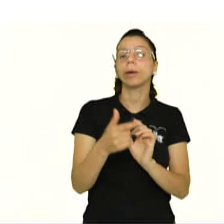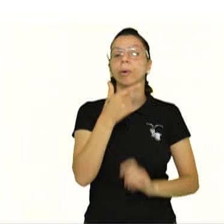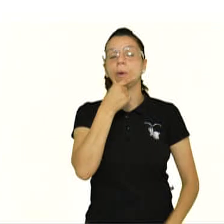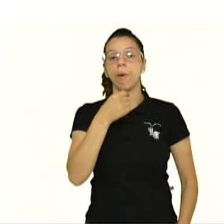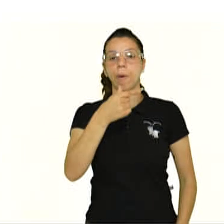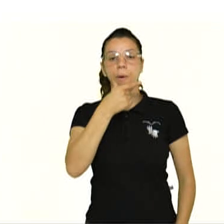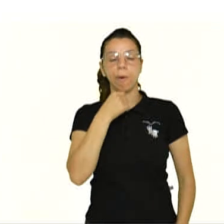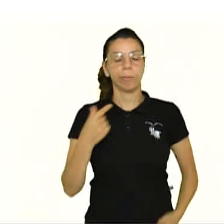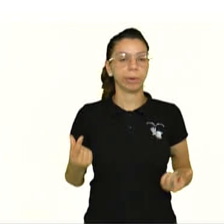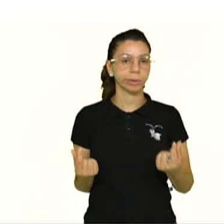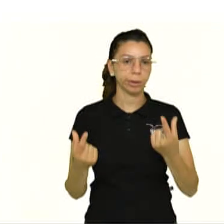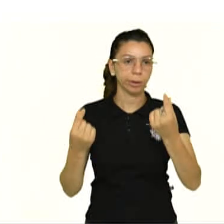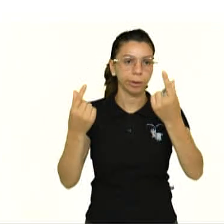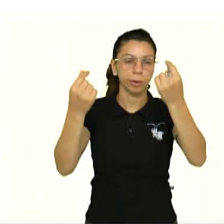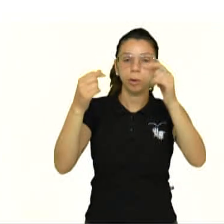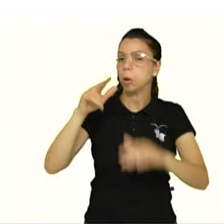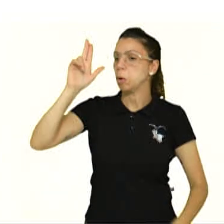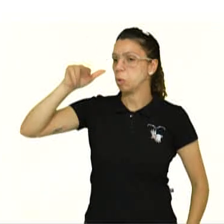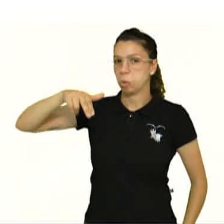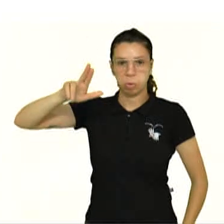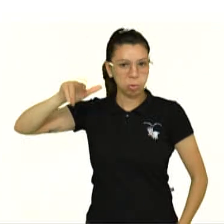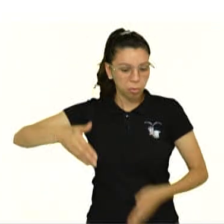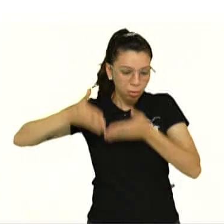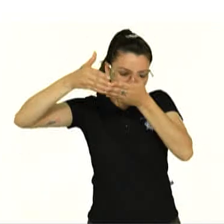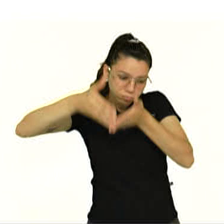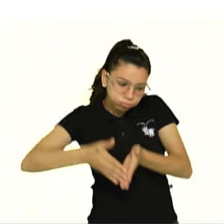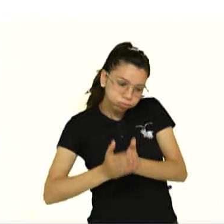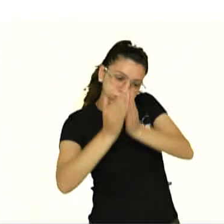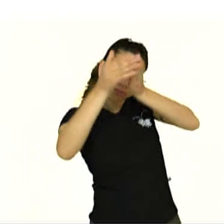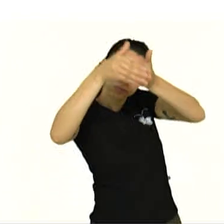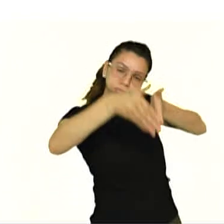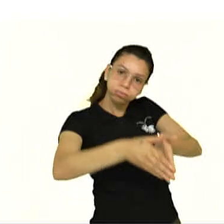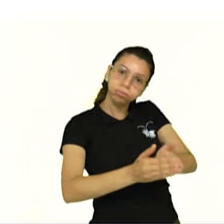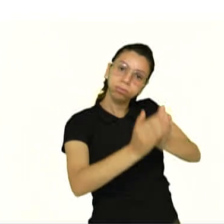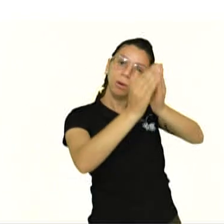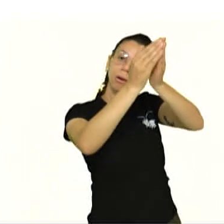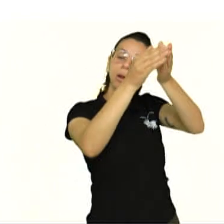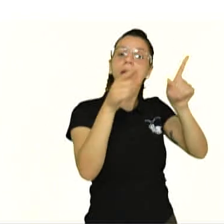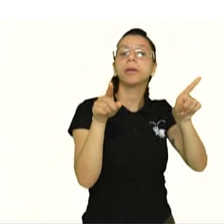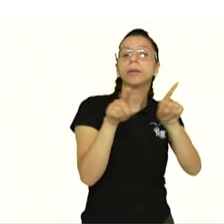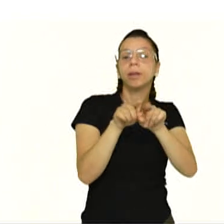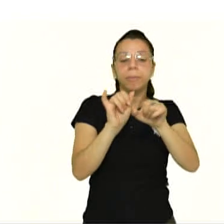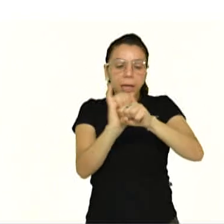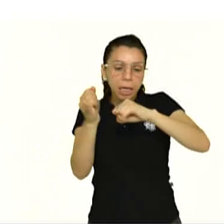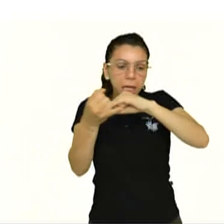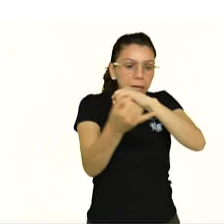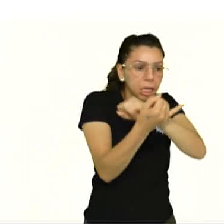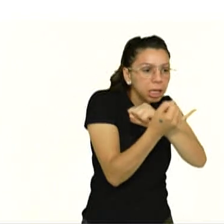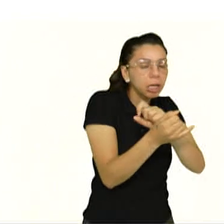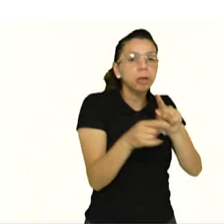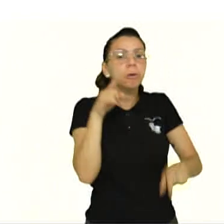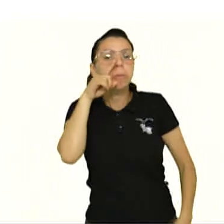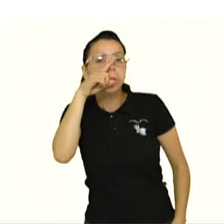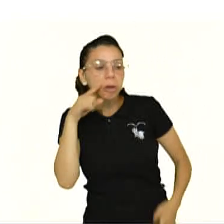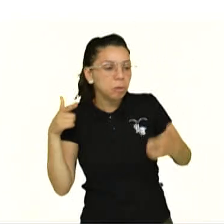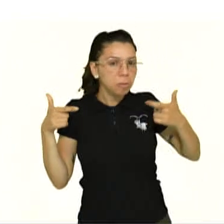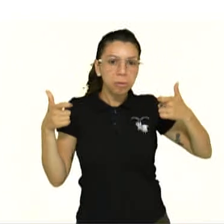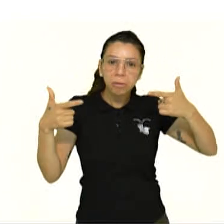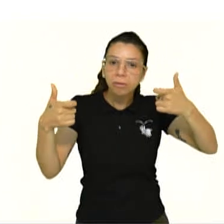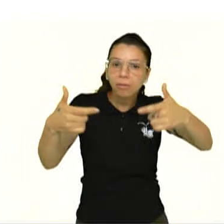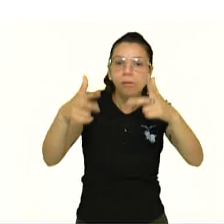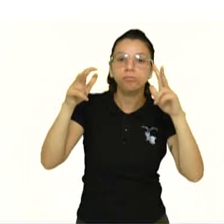lusitana, por mares nunca antes navegados, passaram ainda além da Taprobana, em perigos e guerras